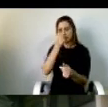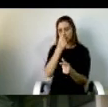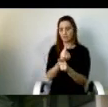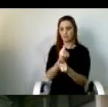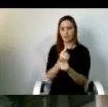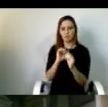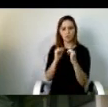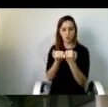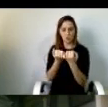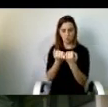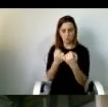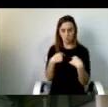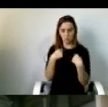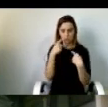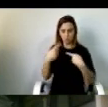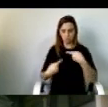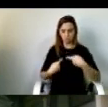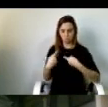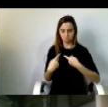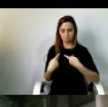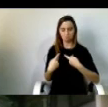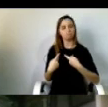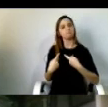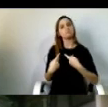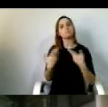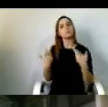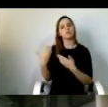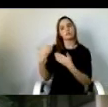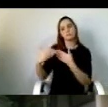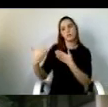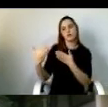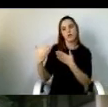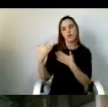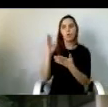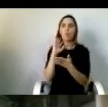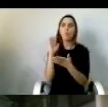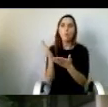social, portanto, na última semana, quantas vezes sentiu